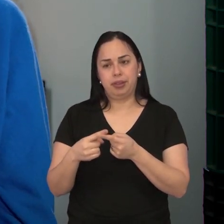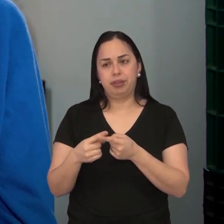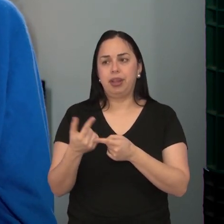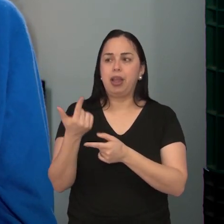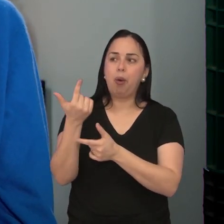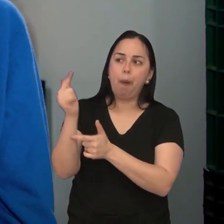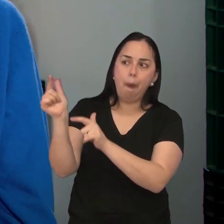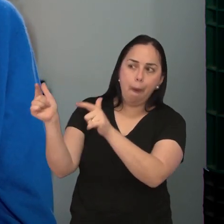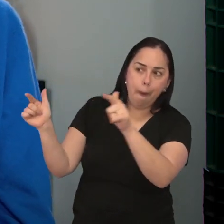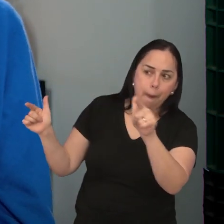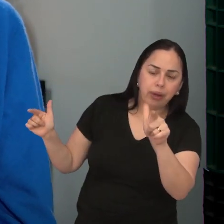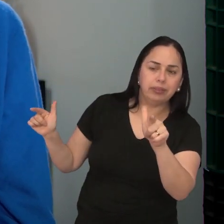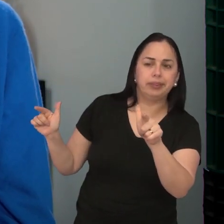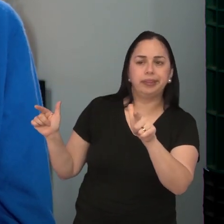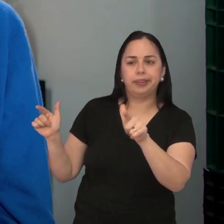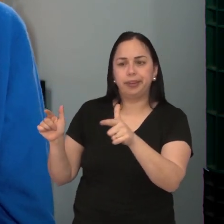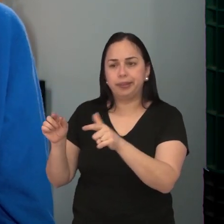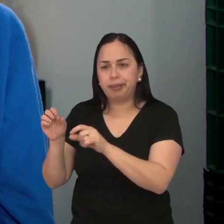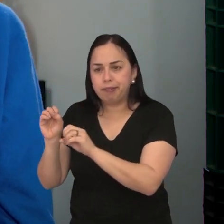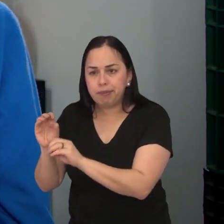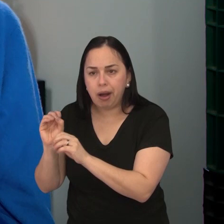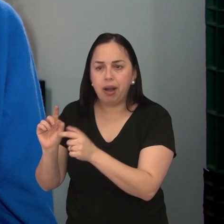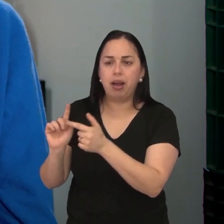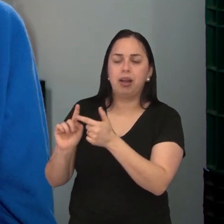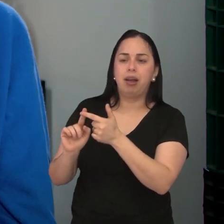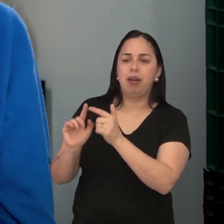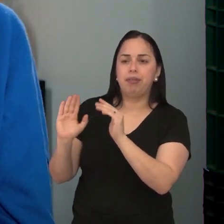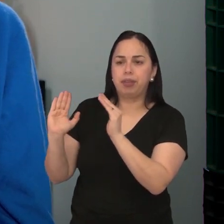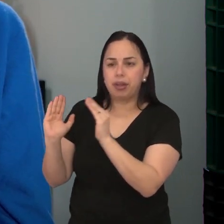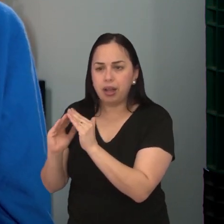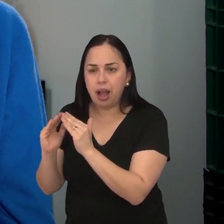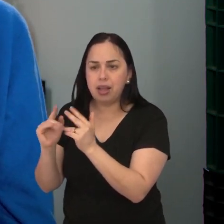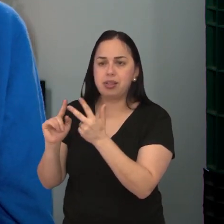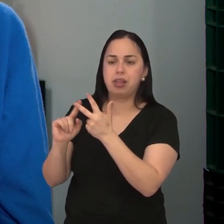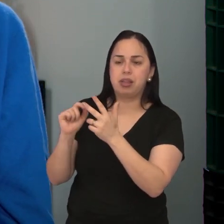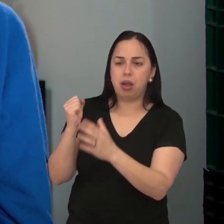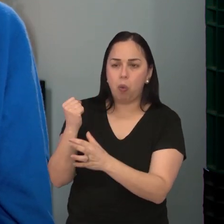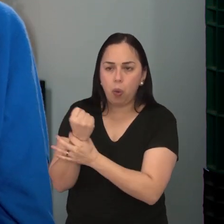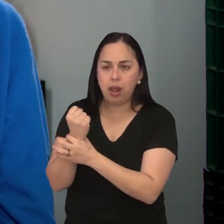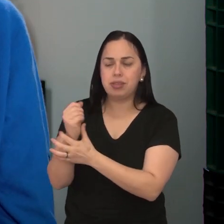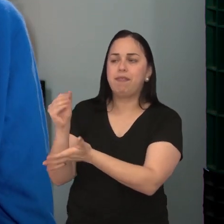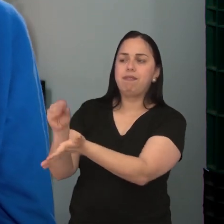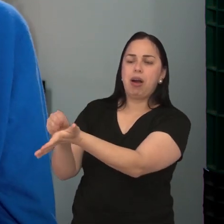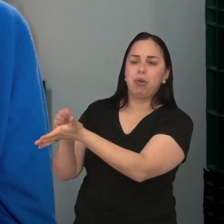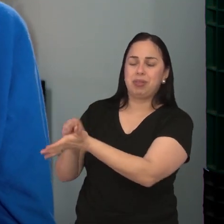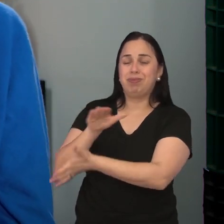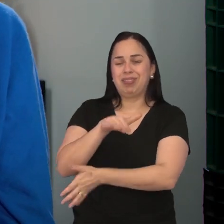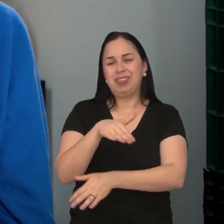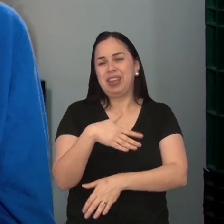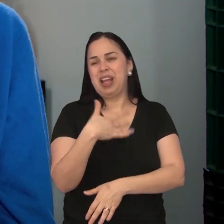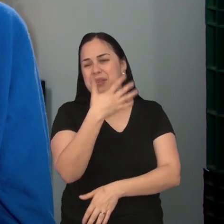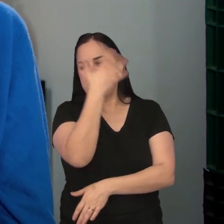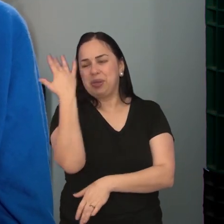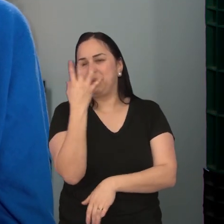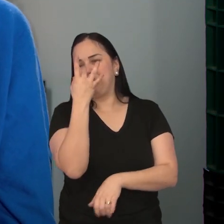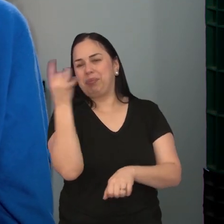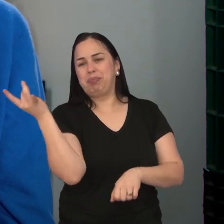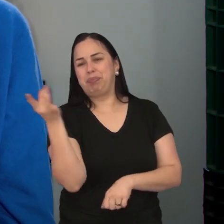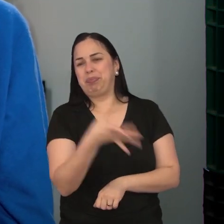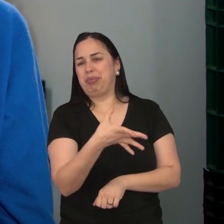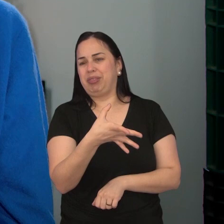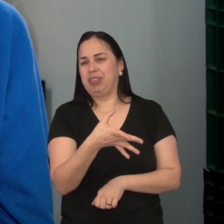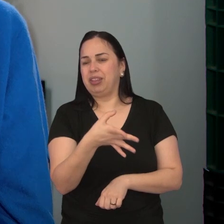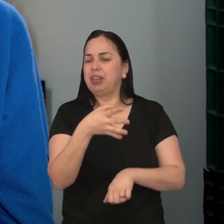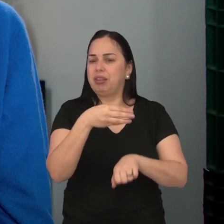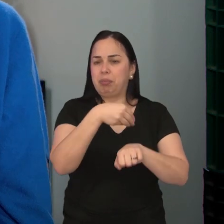tantas outras carências da sociedade, educação, habitação, segurança. A arqueologia jamais